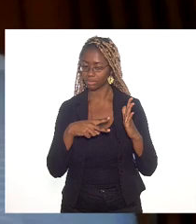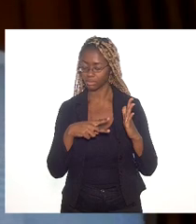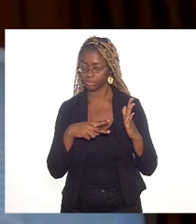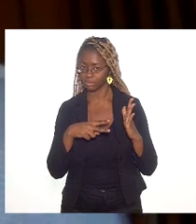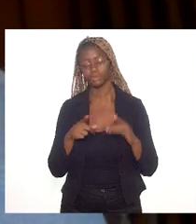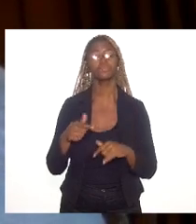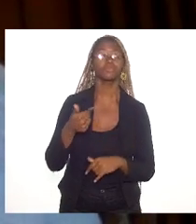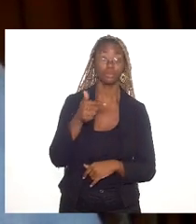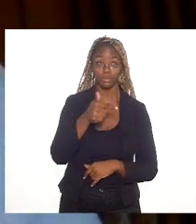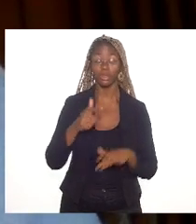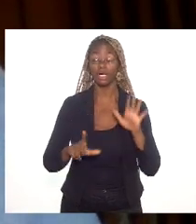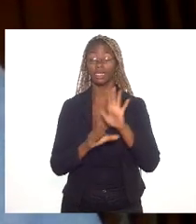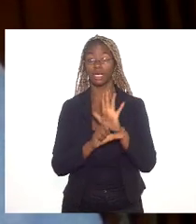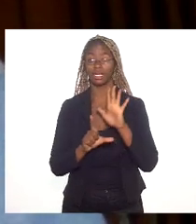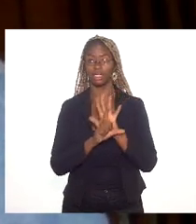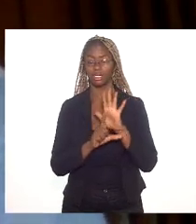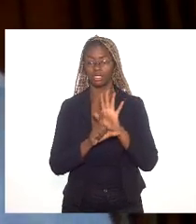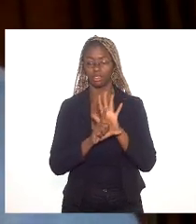da lei